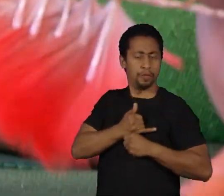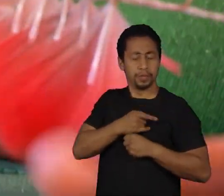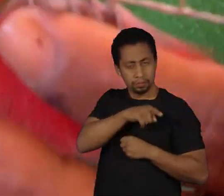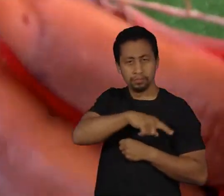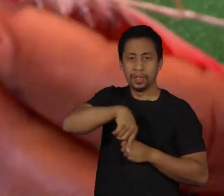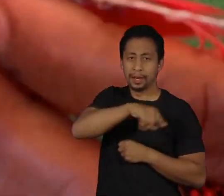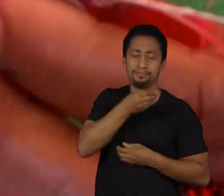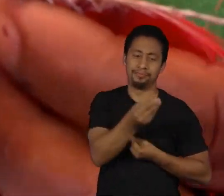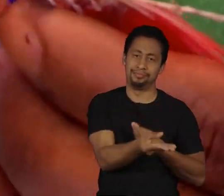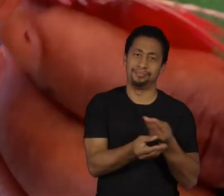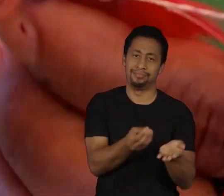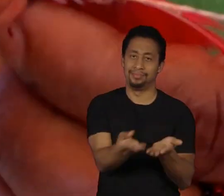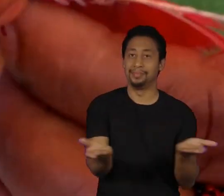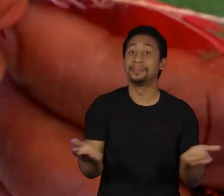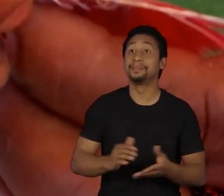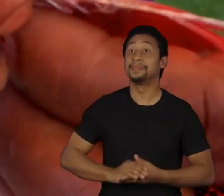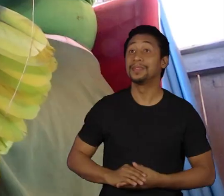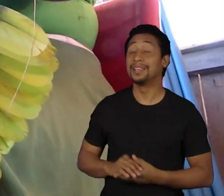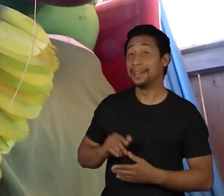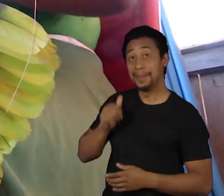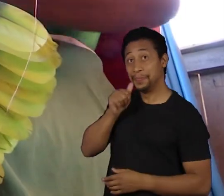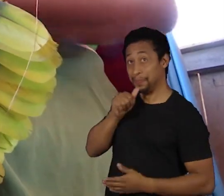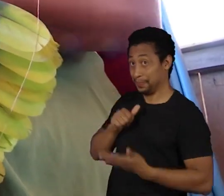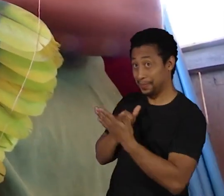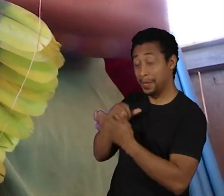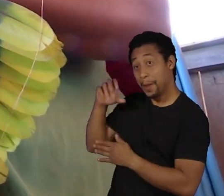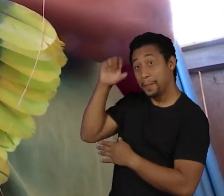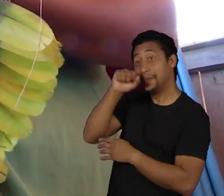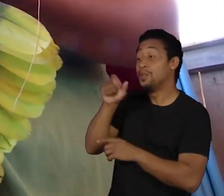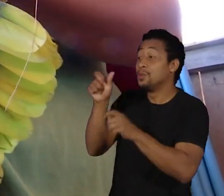Valdirene aprendeu com a sogra. Agora quer ensinar aos